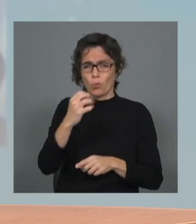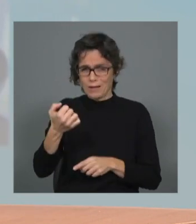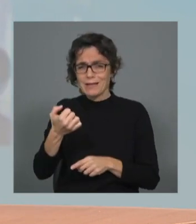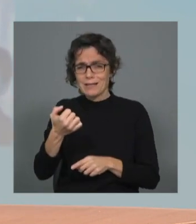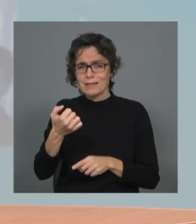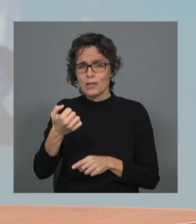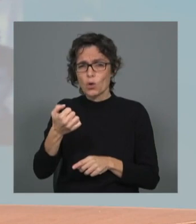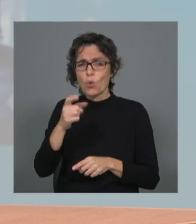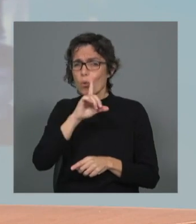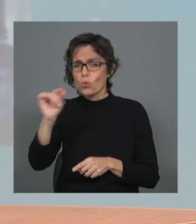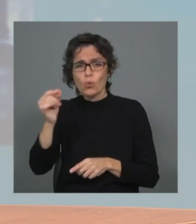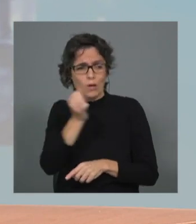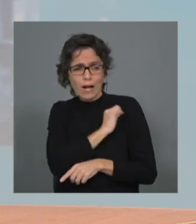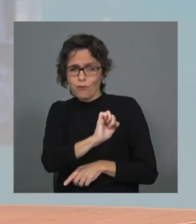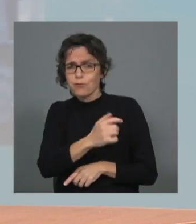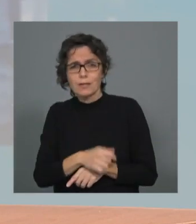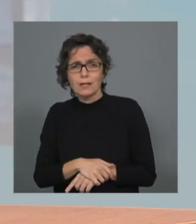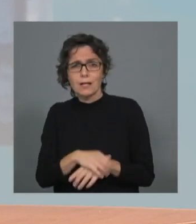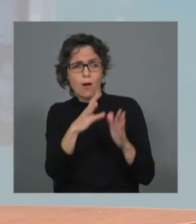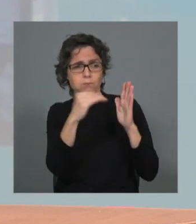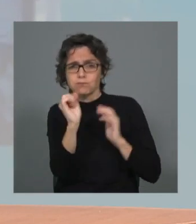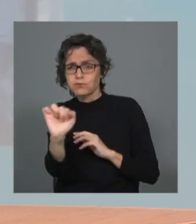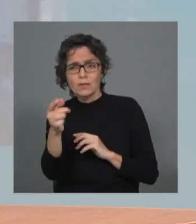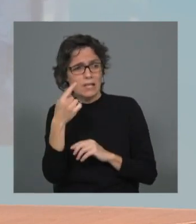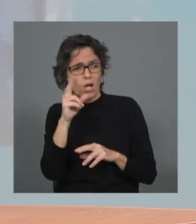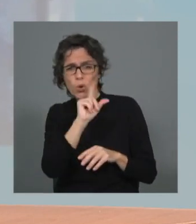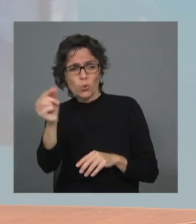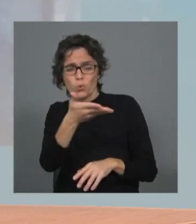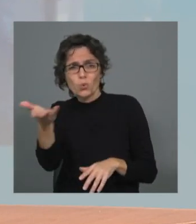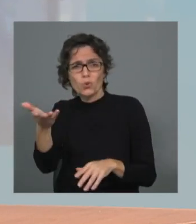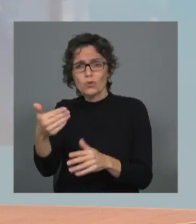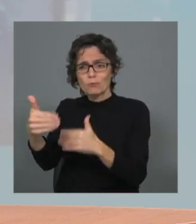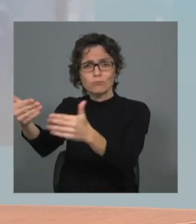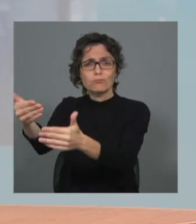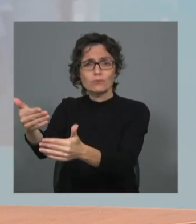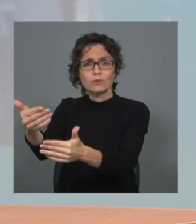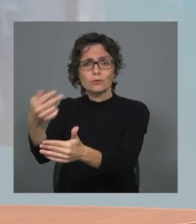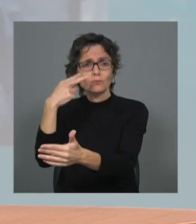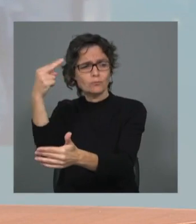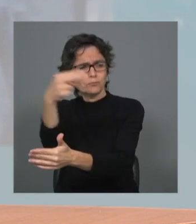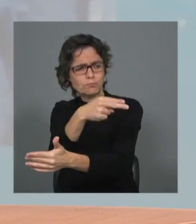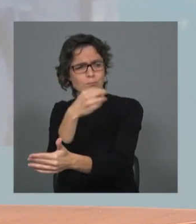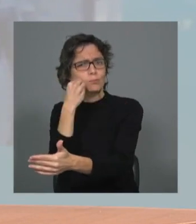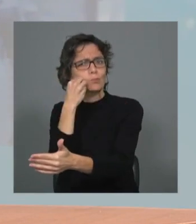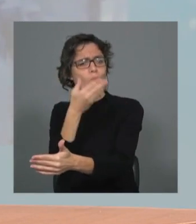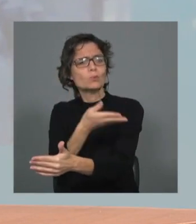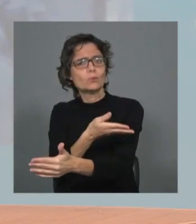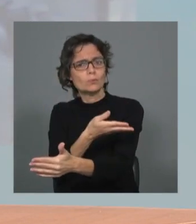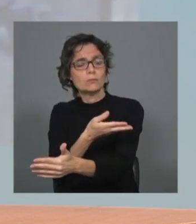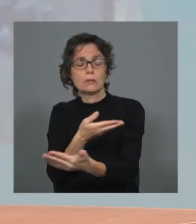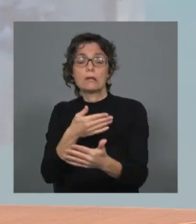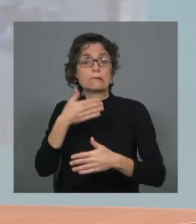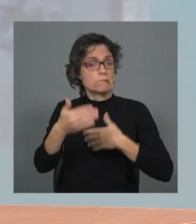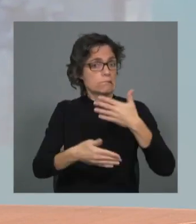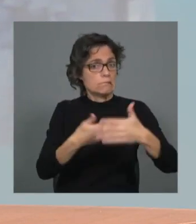longe dos sítios onde cresceu e das referências que tinha. Portanto, é uma situação que se vai prolongando com uma aparente indiferença da comunidade internacional e que